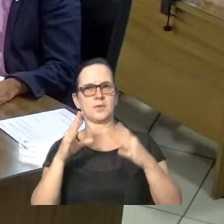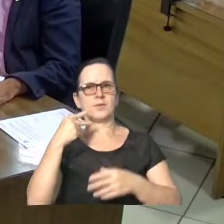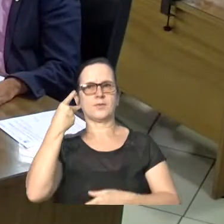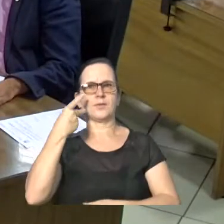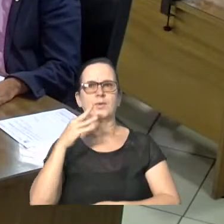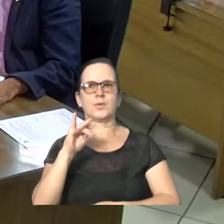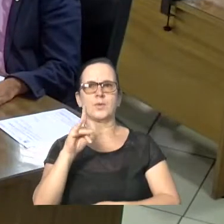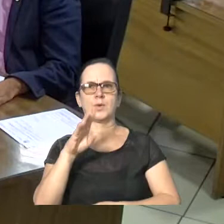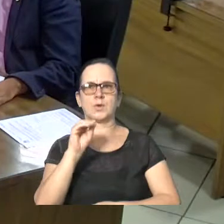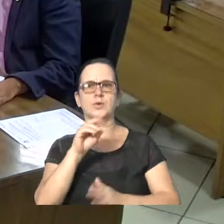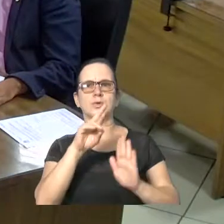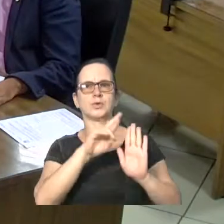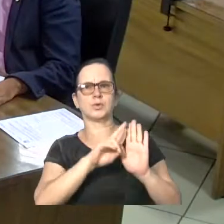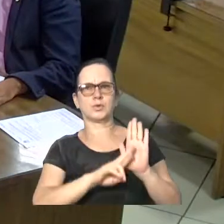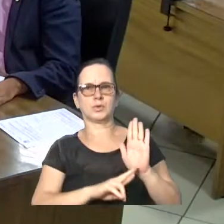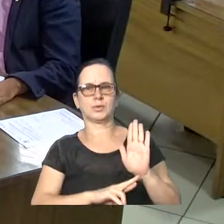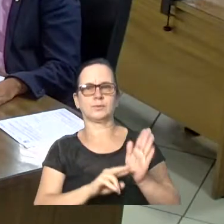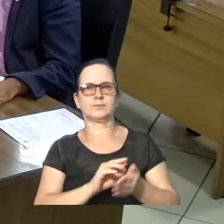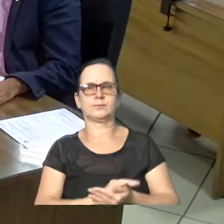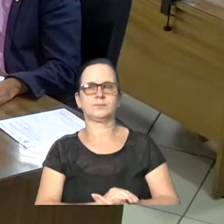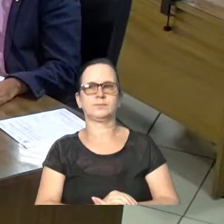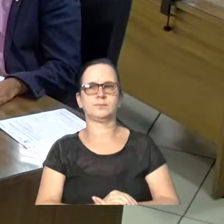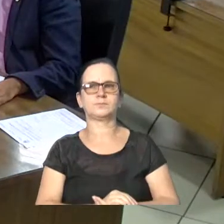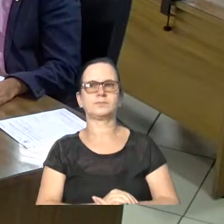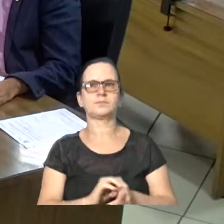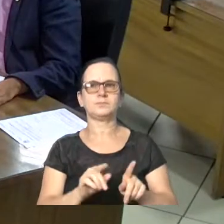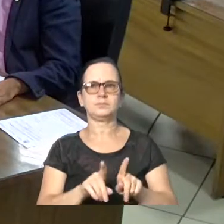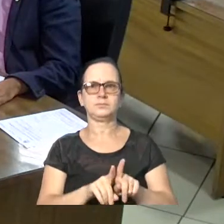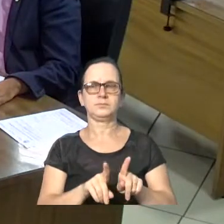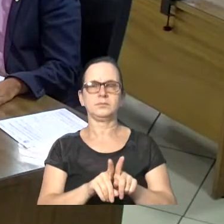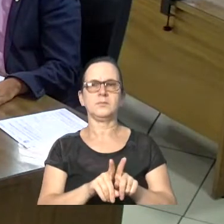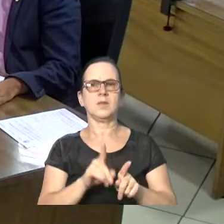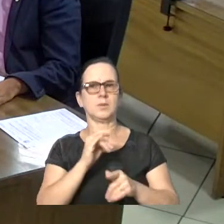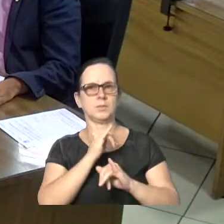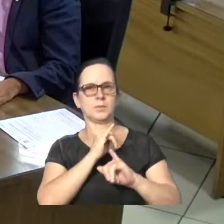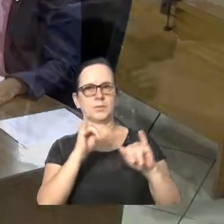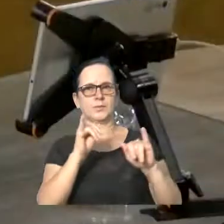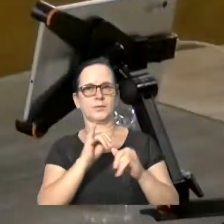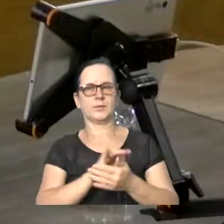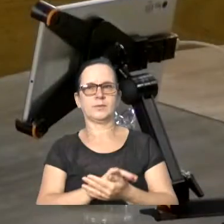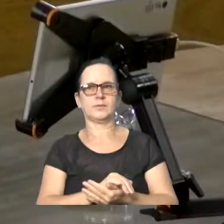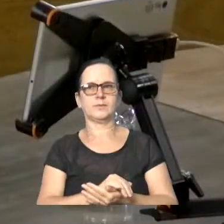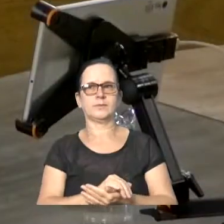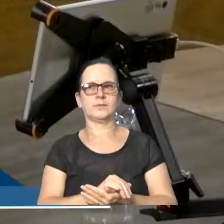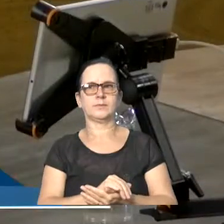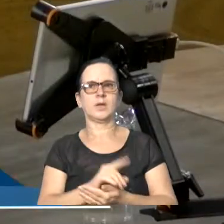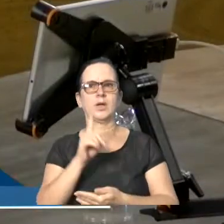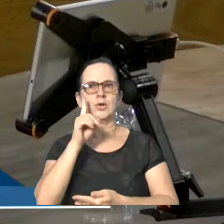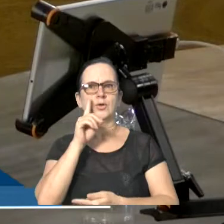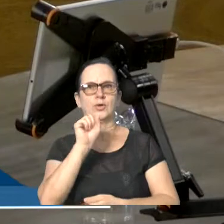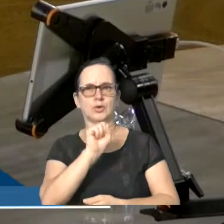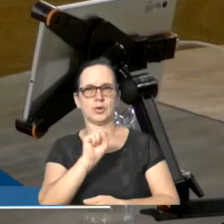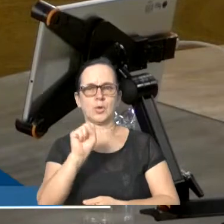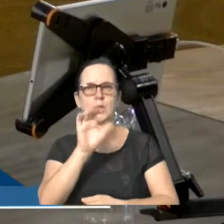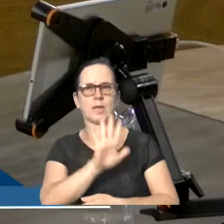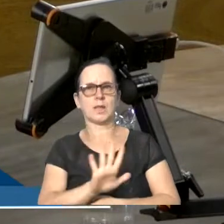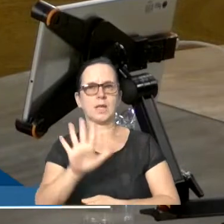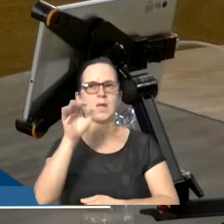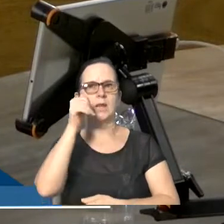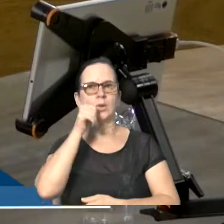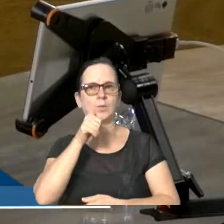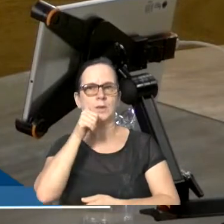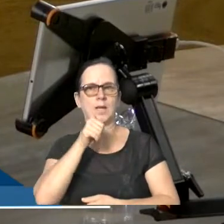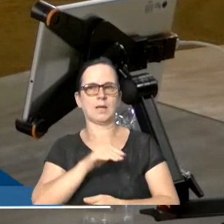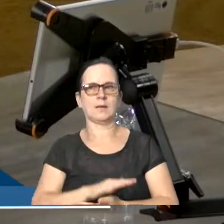pela propositura mais uma vez. E, claro, também deixar aqui o meu registro, no dia 8, né, o Dia Internacional das